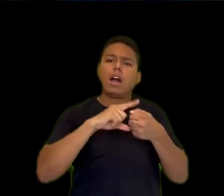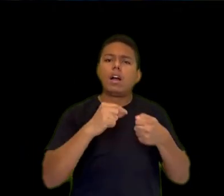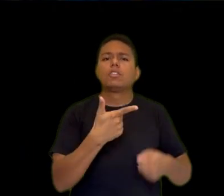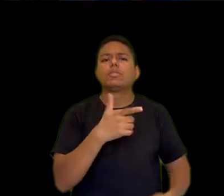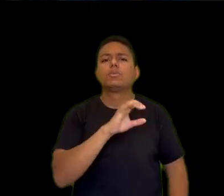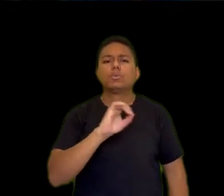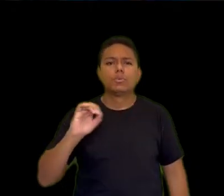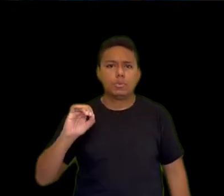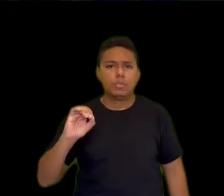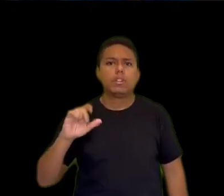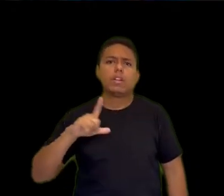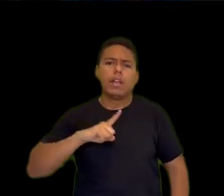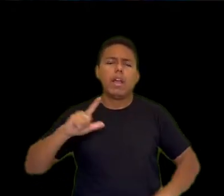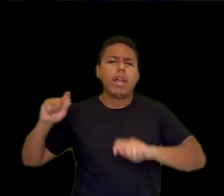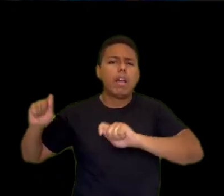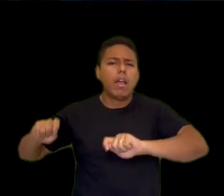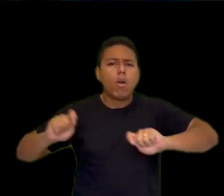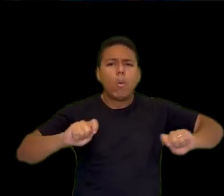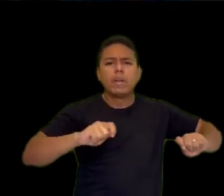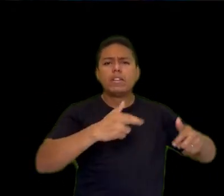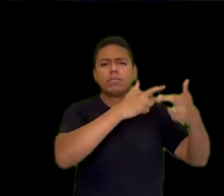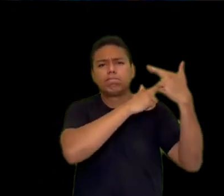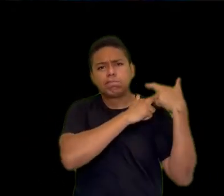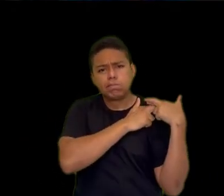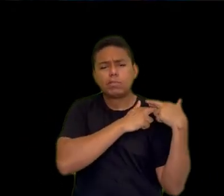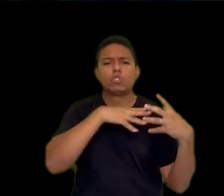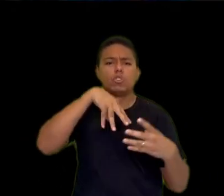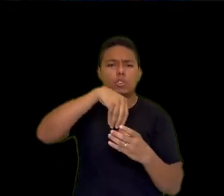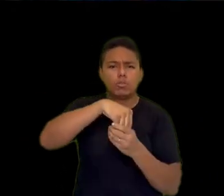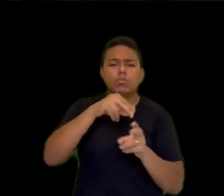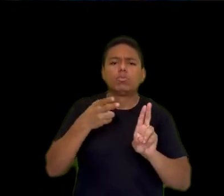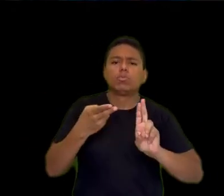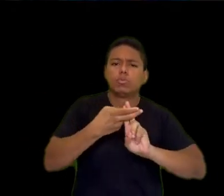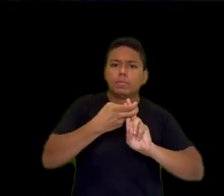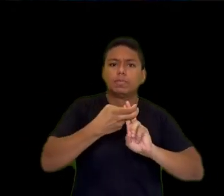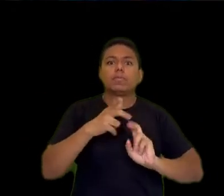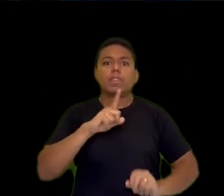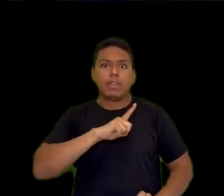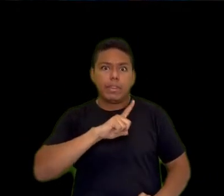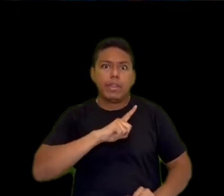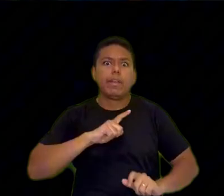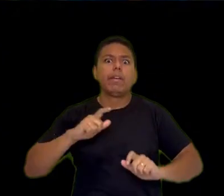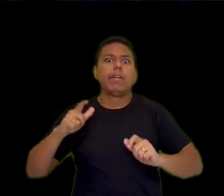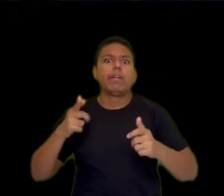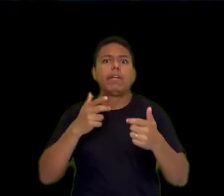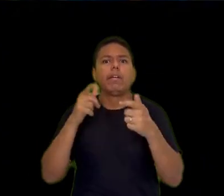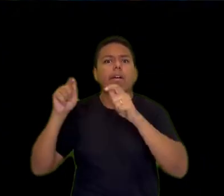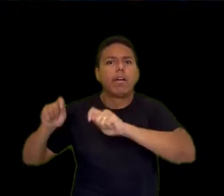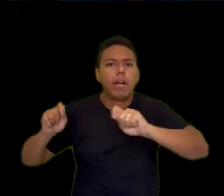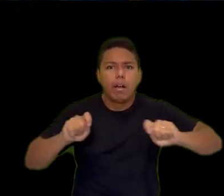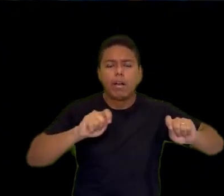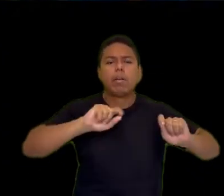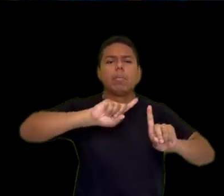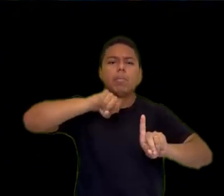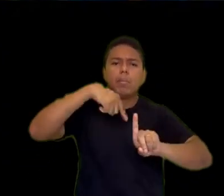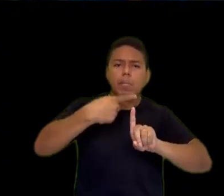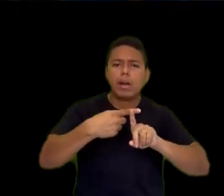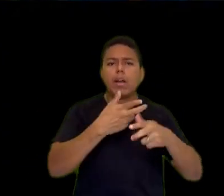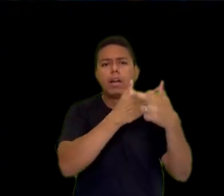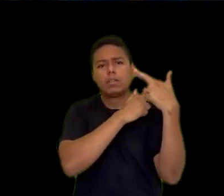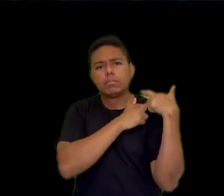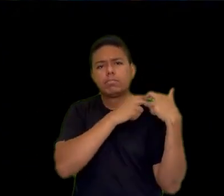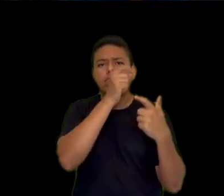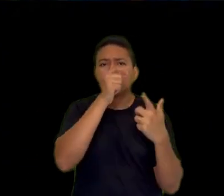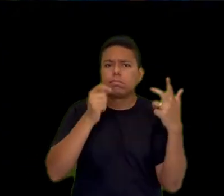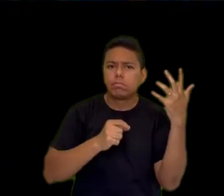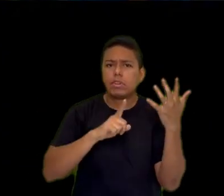E aí, além das demais competências, das outras atribuições, tem-se controlar e fiscalizar procedimentos,